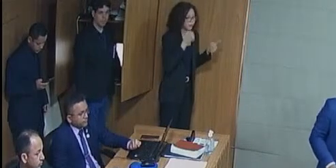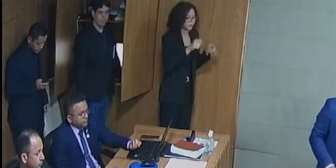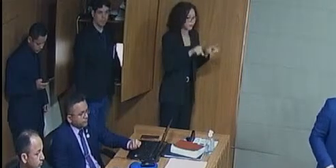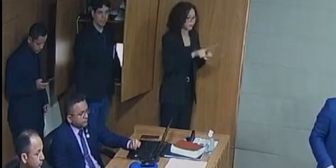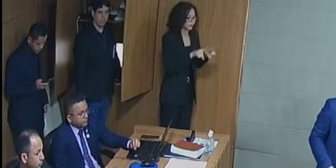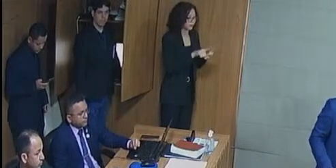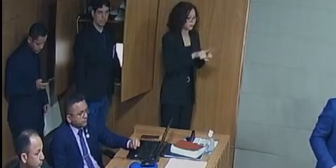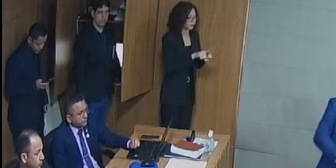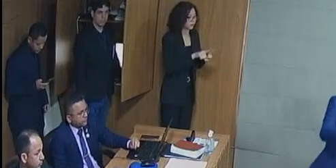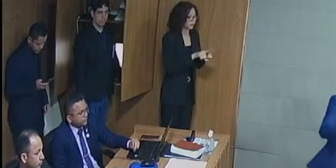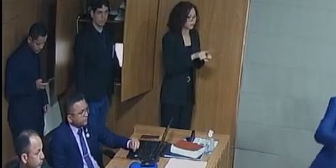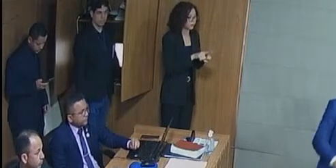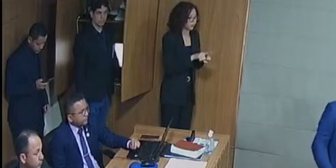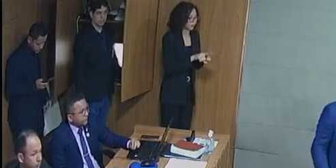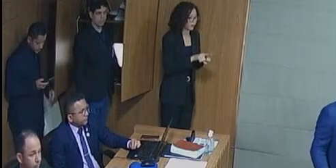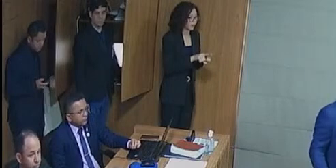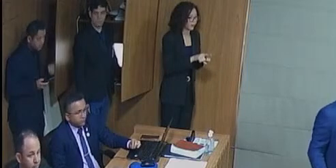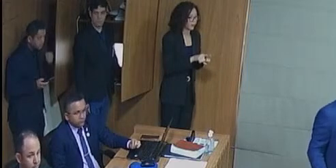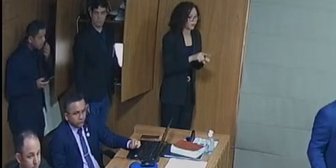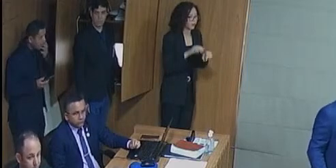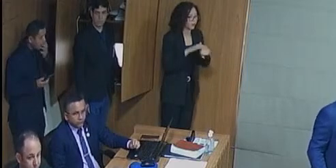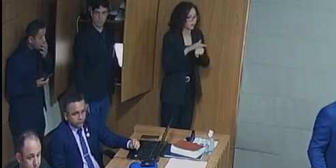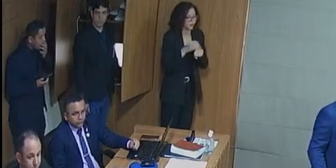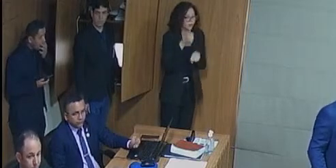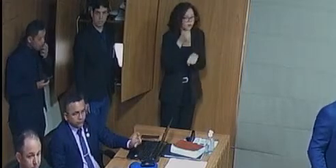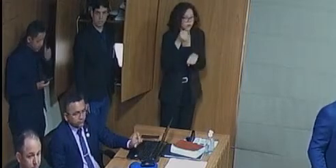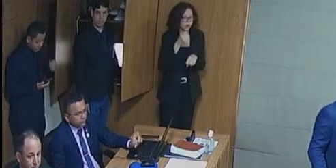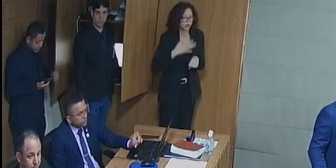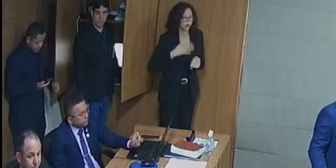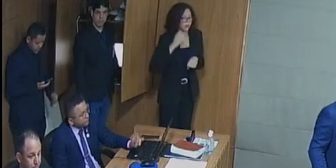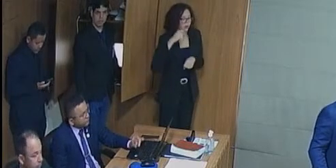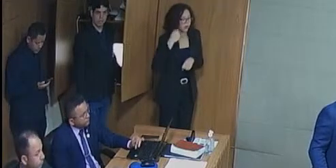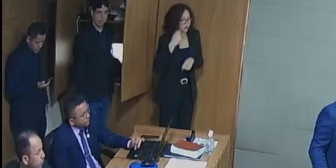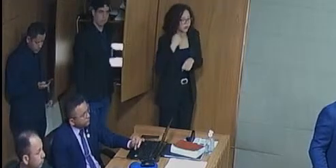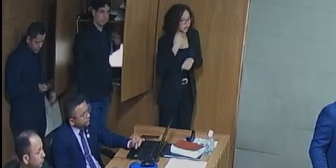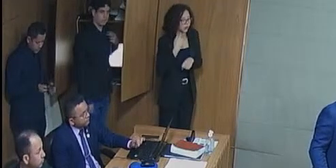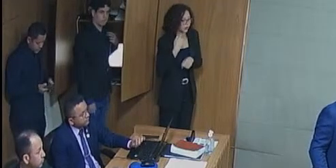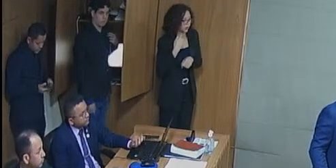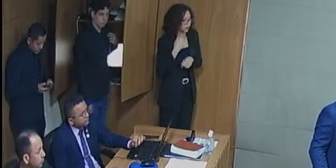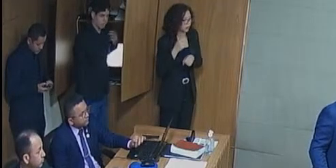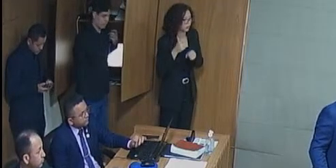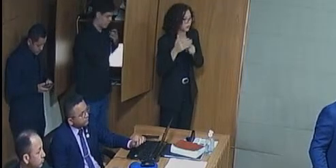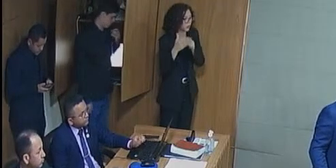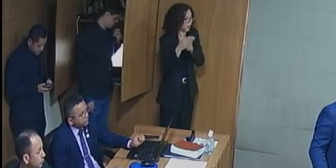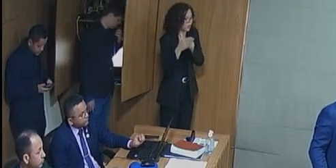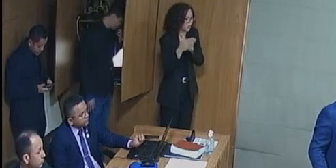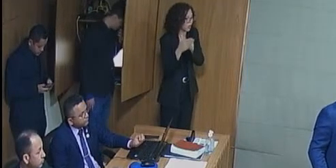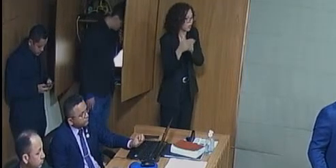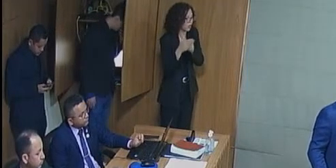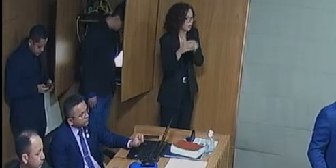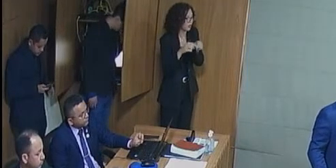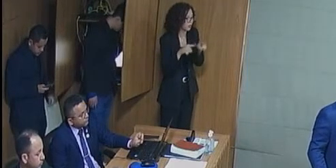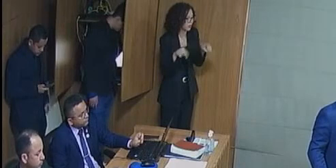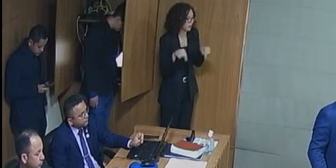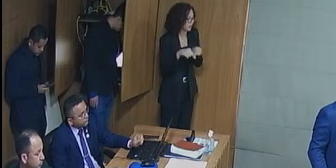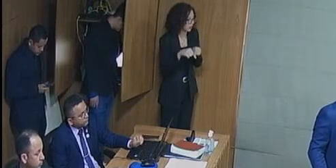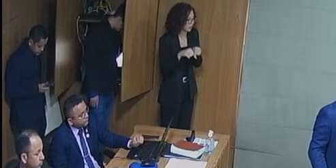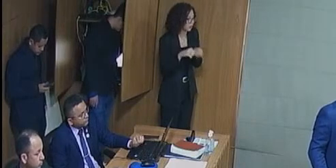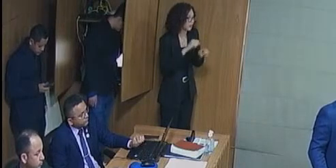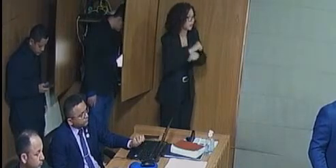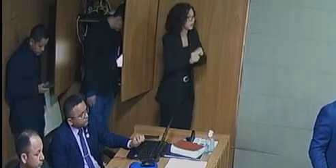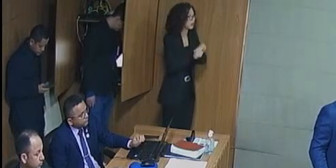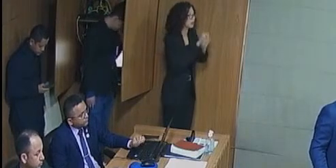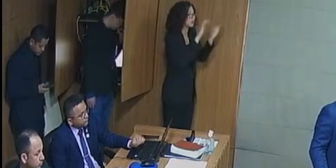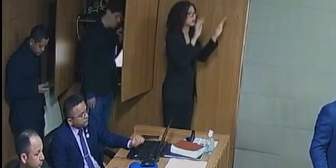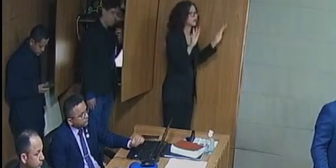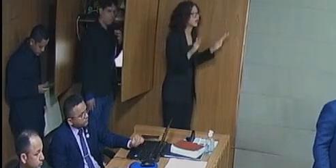darei coletiva com o meu advogado aqui ao lado na saída aqui da câmara para que a gente deixe Claro e deixe